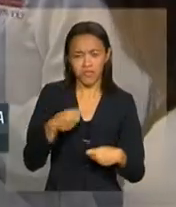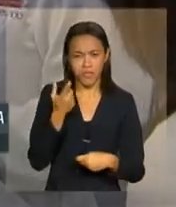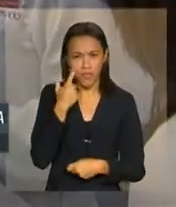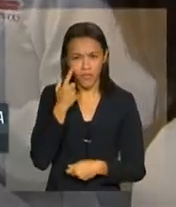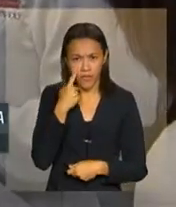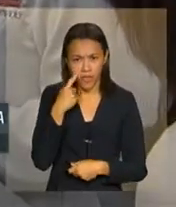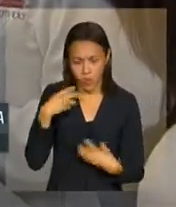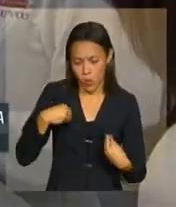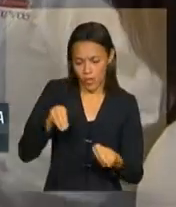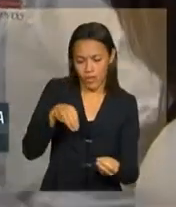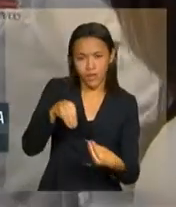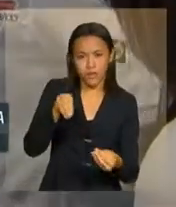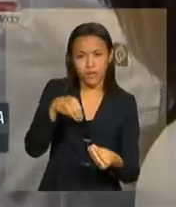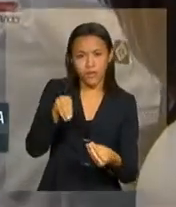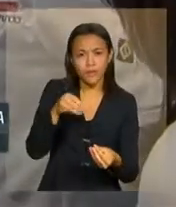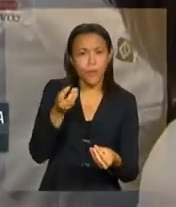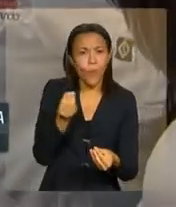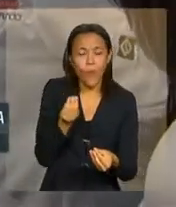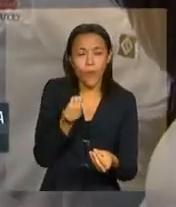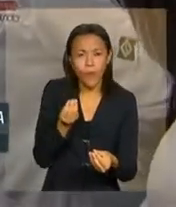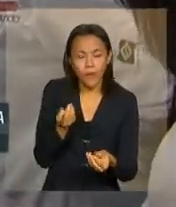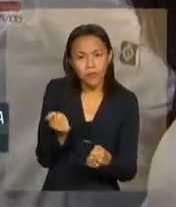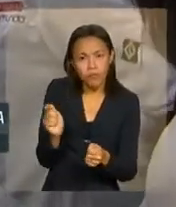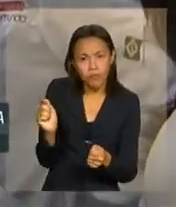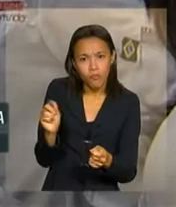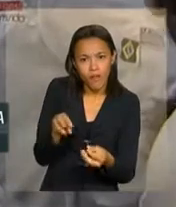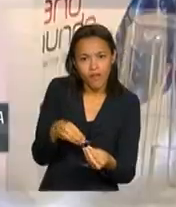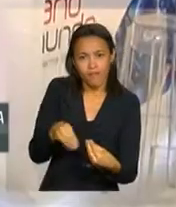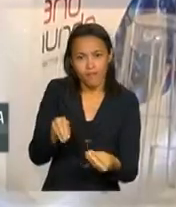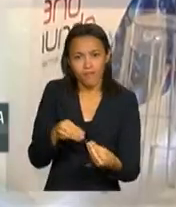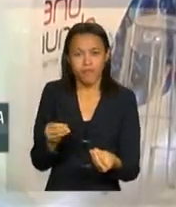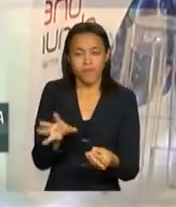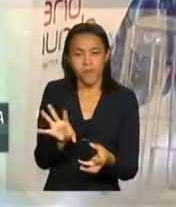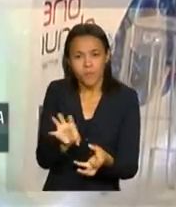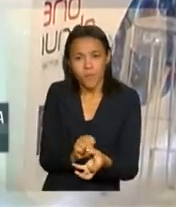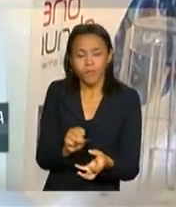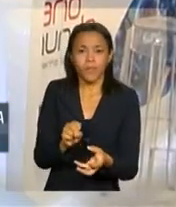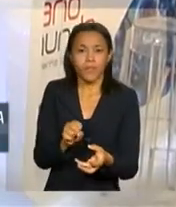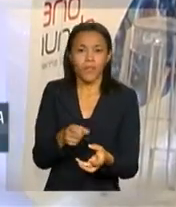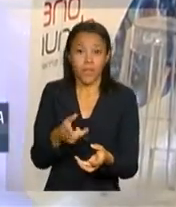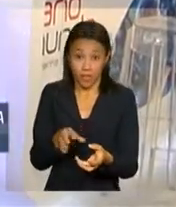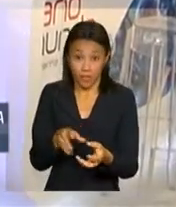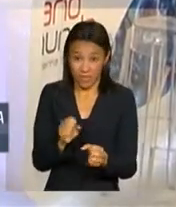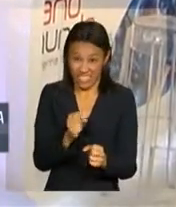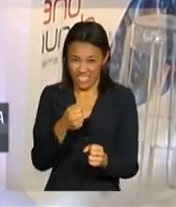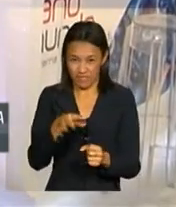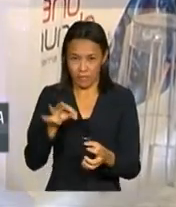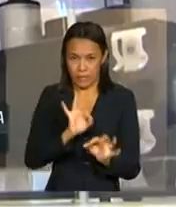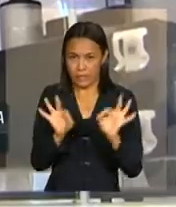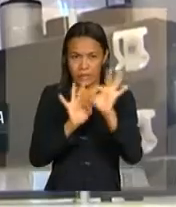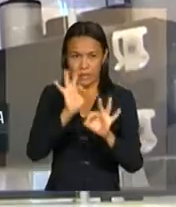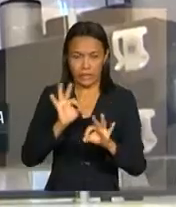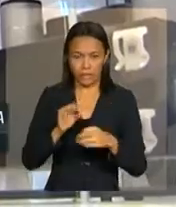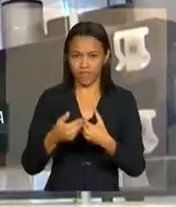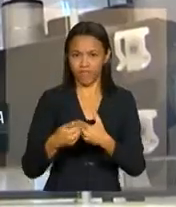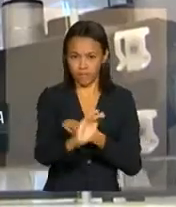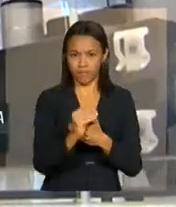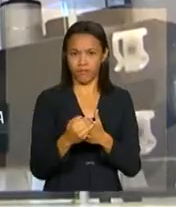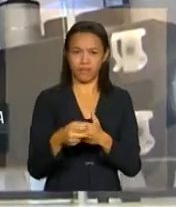tratar tecidos de forma que ele se torne impermeável, que ele se torne repelente de inseto, o próprio